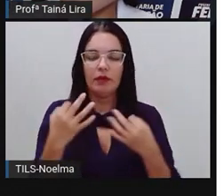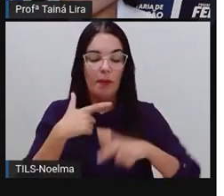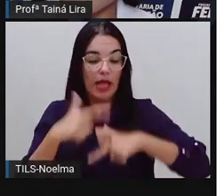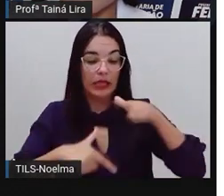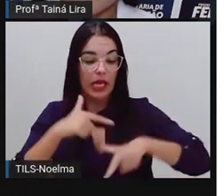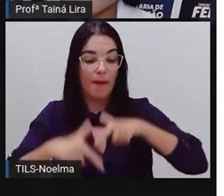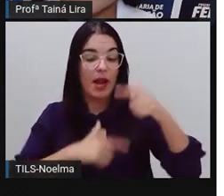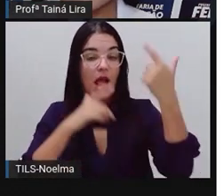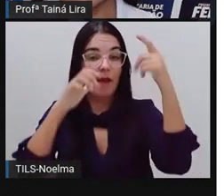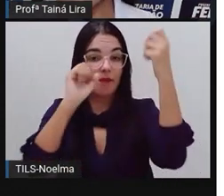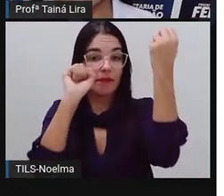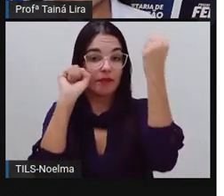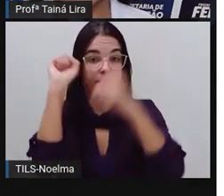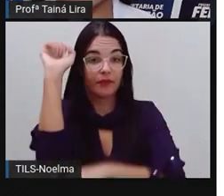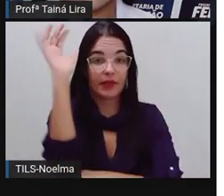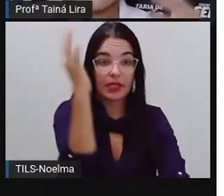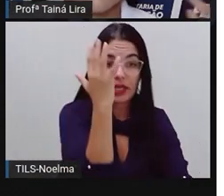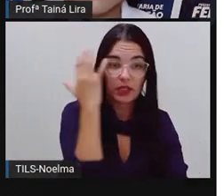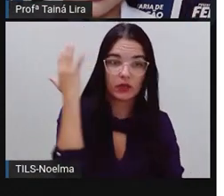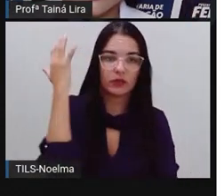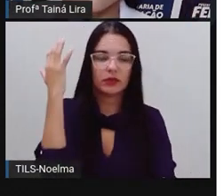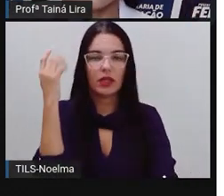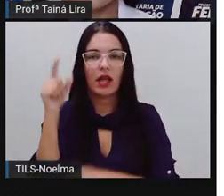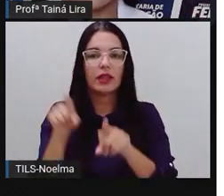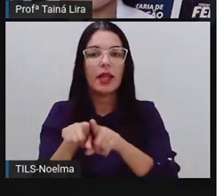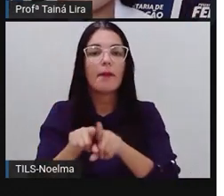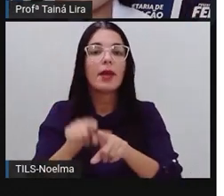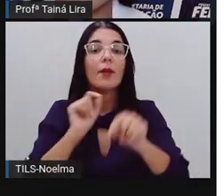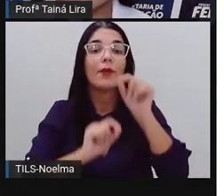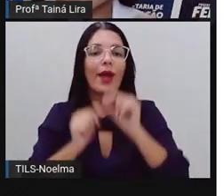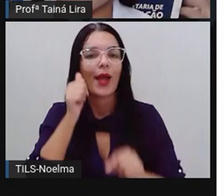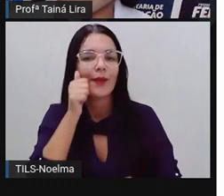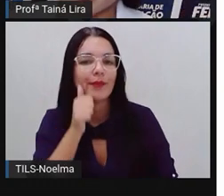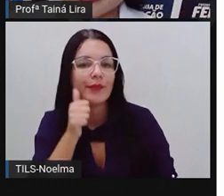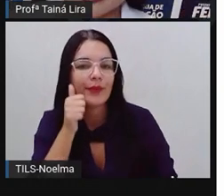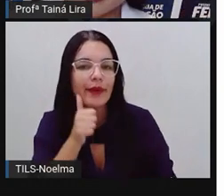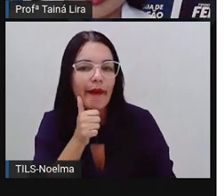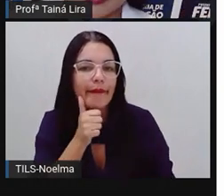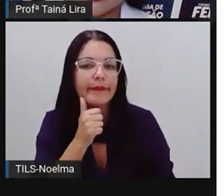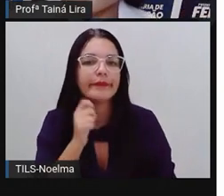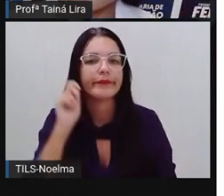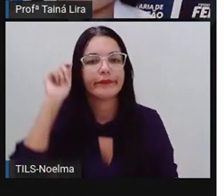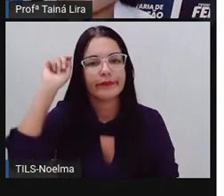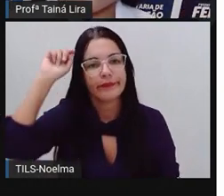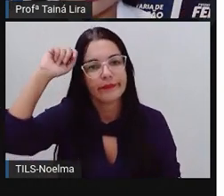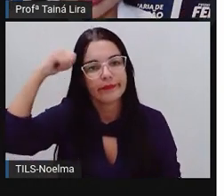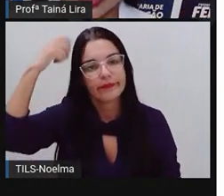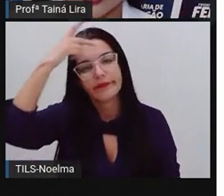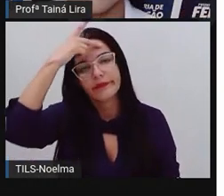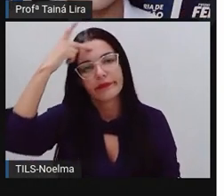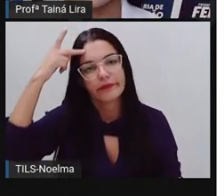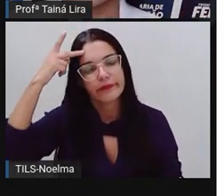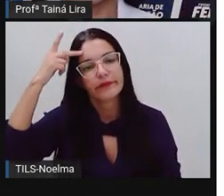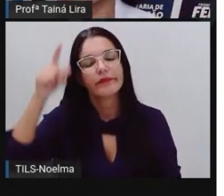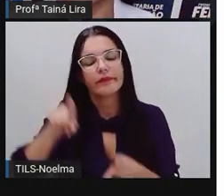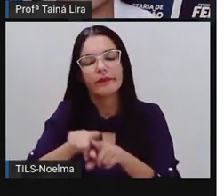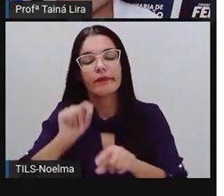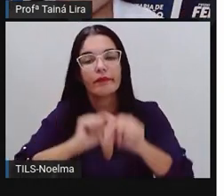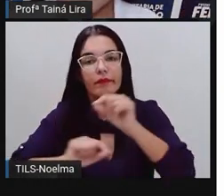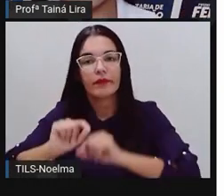lavouras tá bom e as mulheres também iam para fazer príncipe principalmente o serviço doméstico